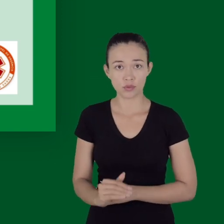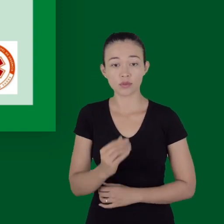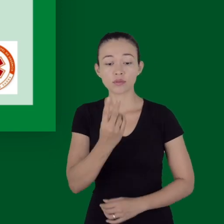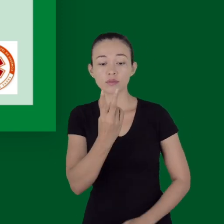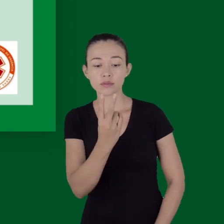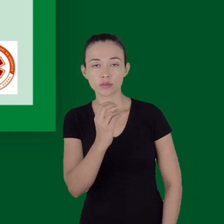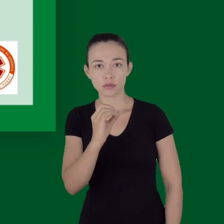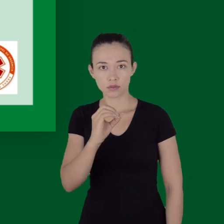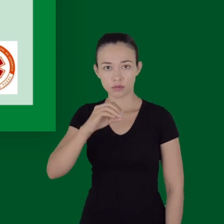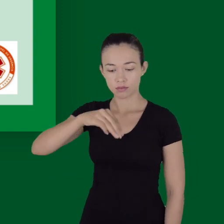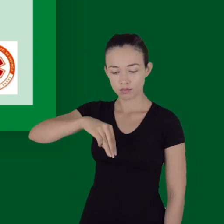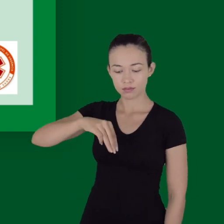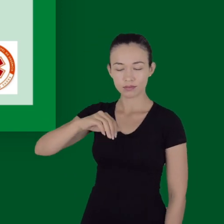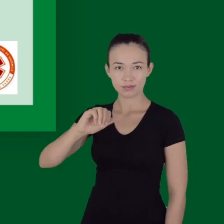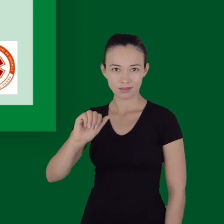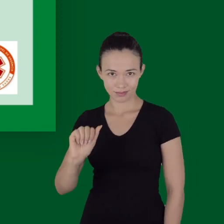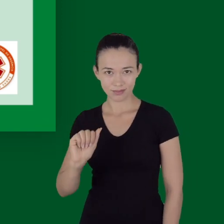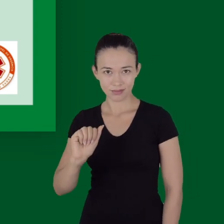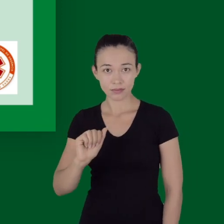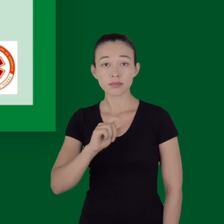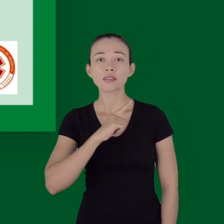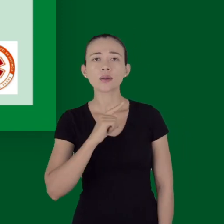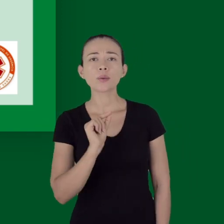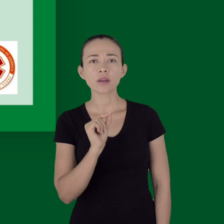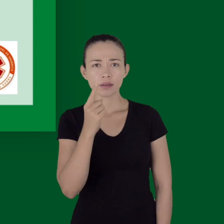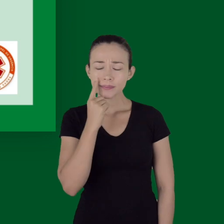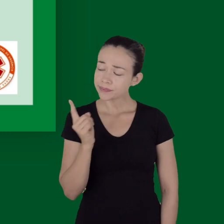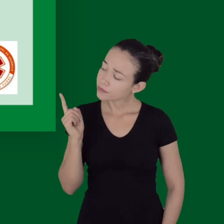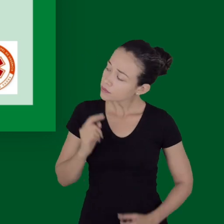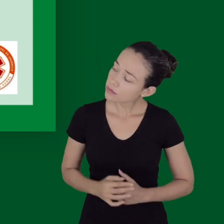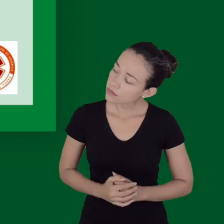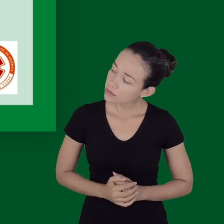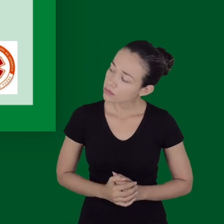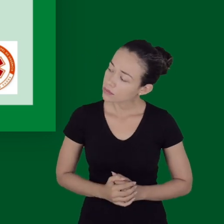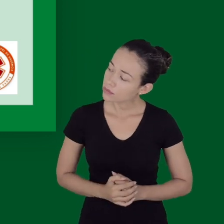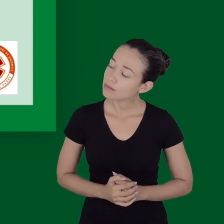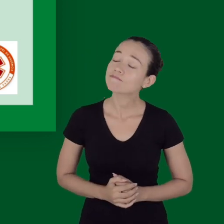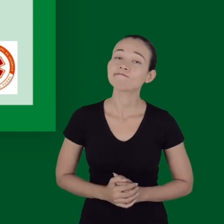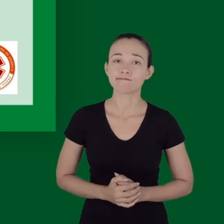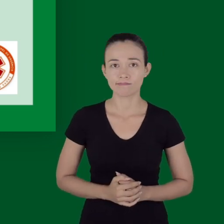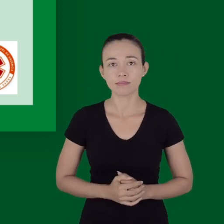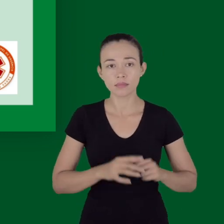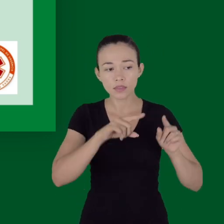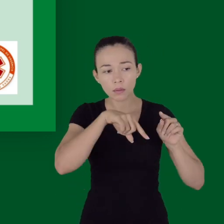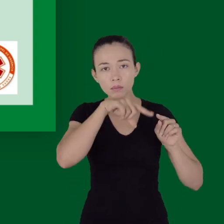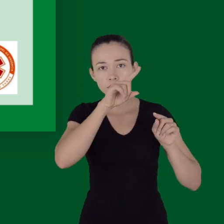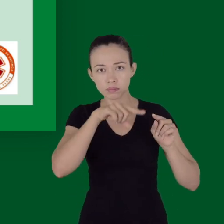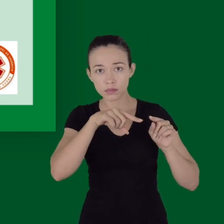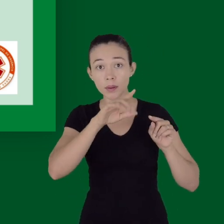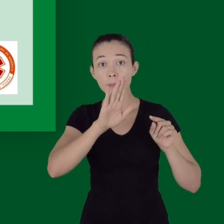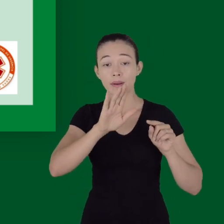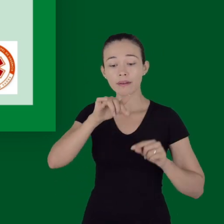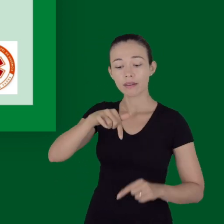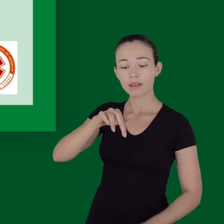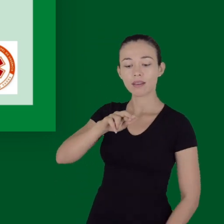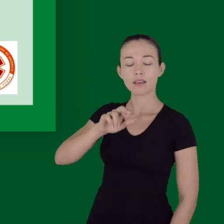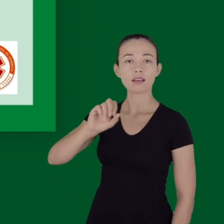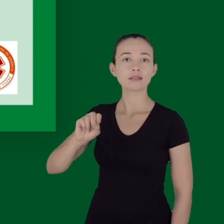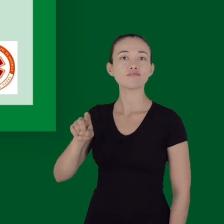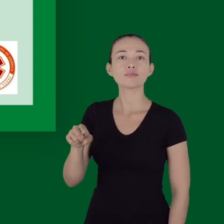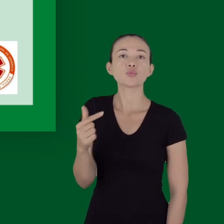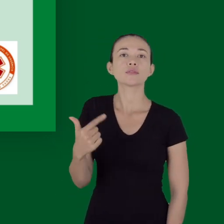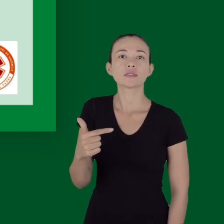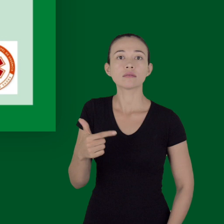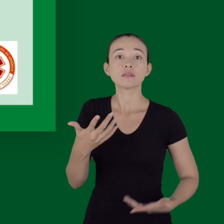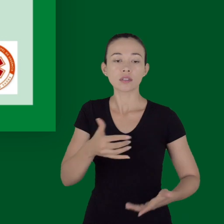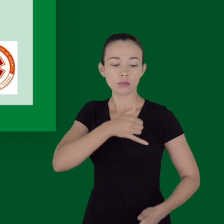No caso, eu iniciei a estimulação com 20 mA, o que observamos são algumas espículas, mas sem QRS efetivo após,